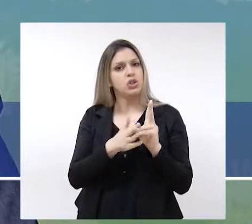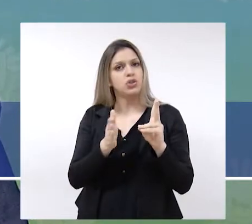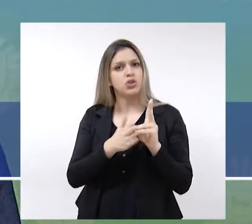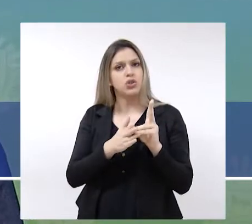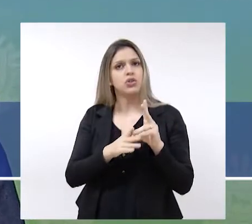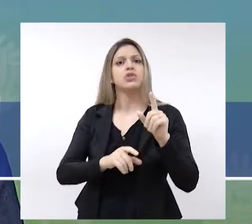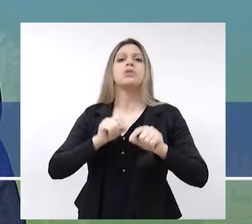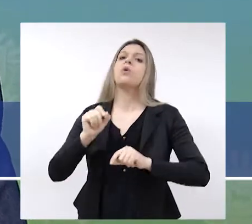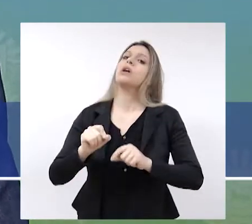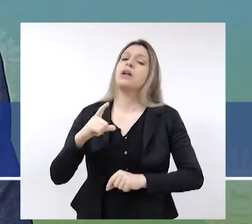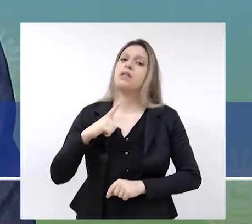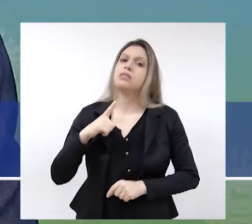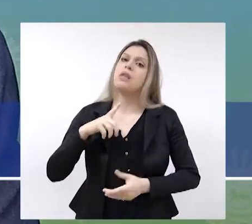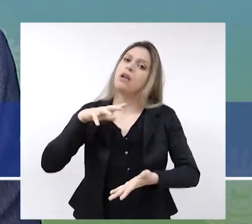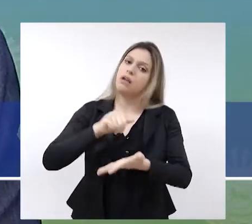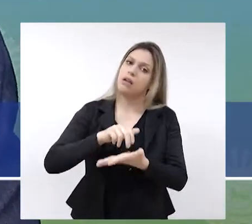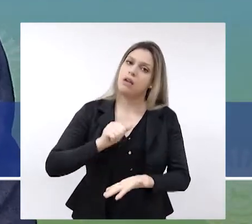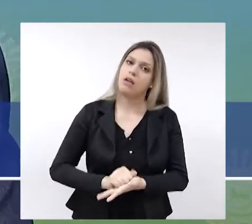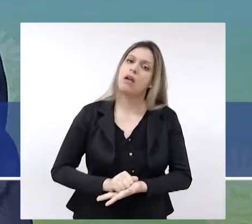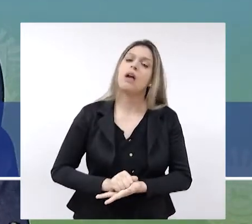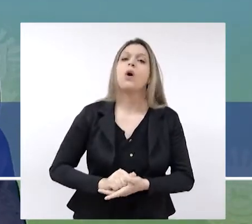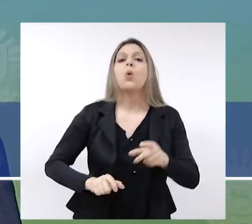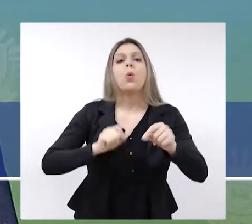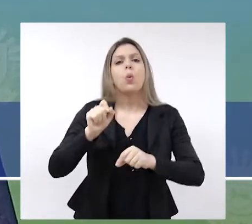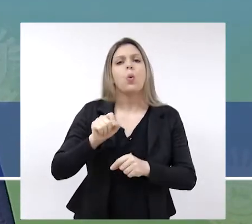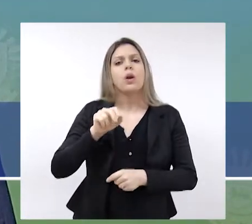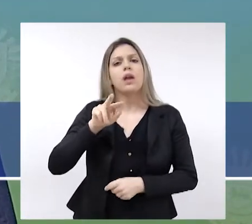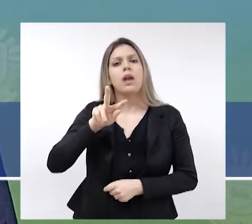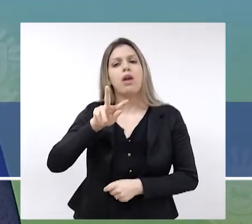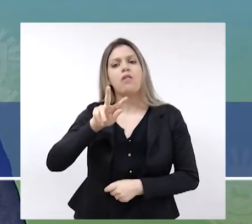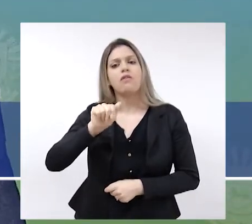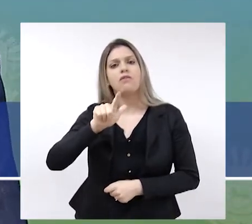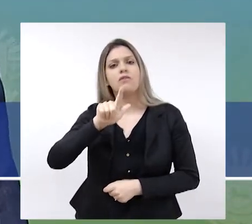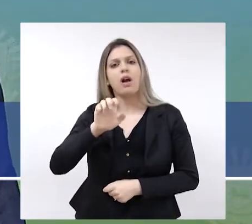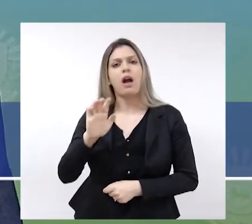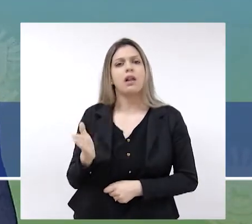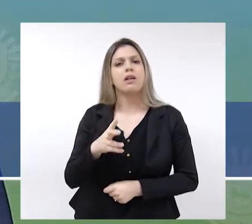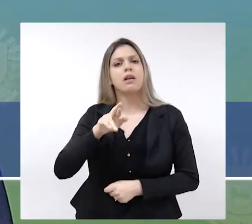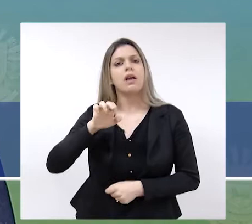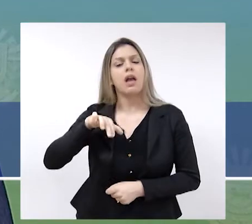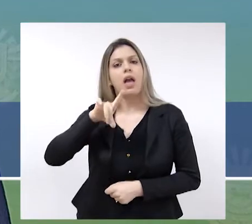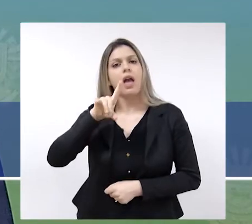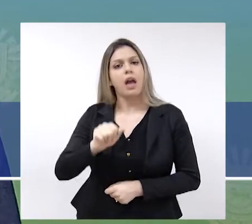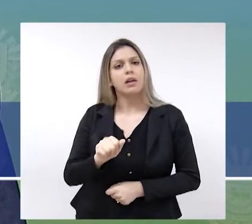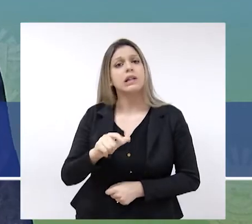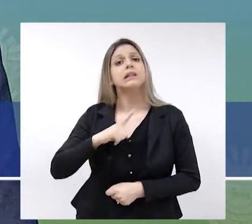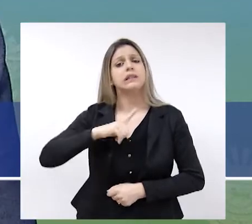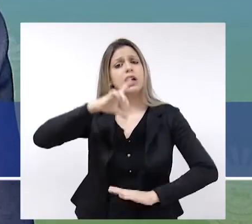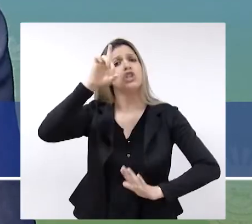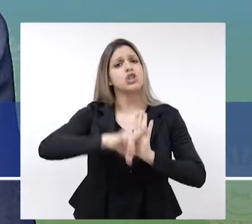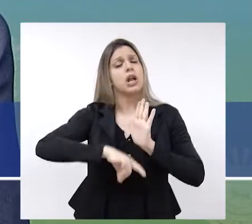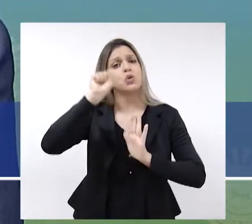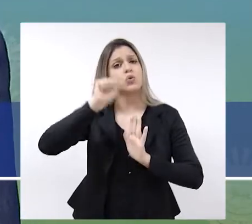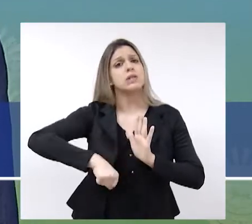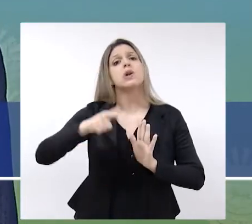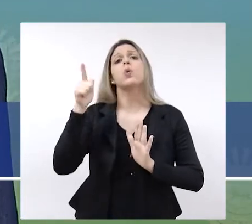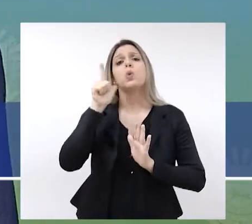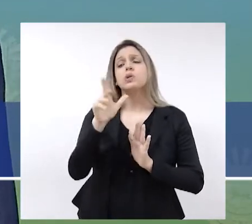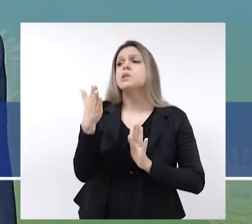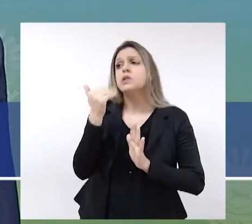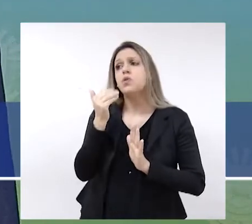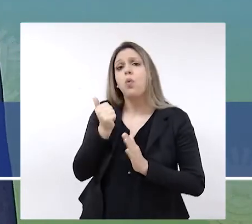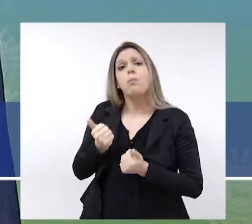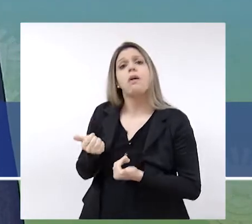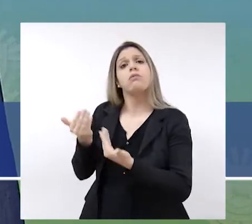preencha o requisito do benefício assistencial chamado Vale Renda deve receber esse benefício lá onde ele